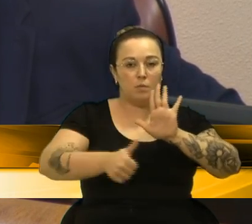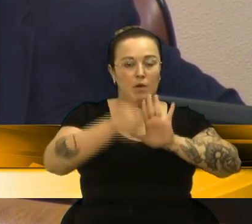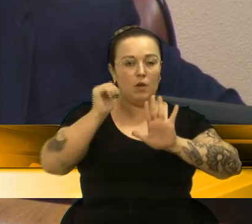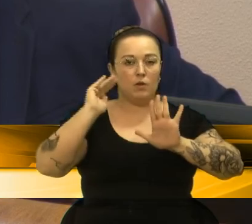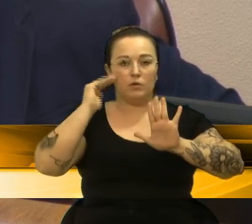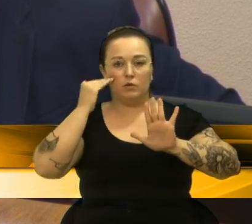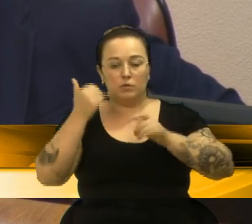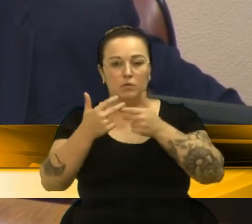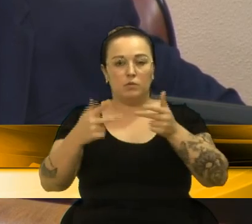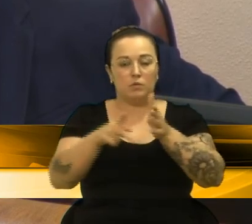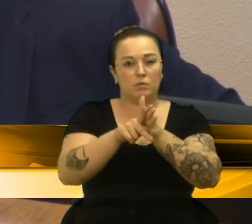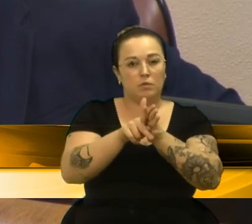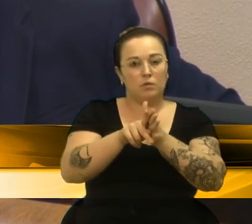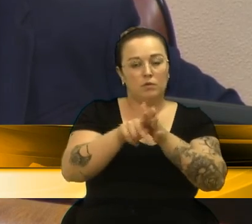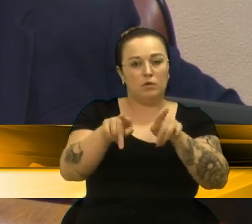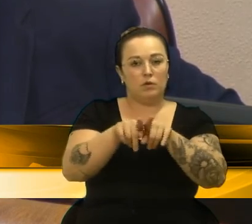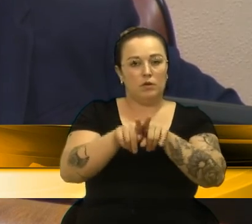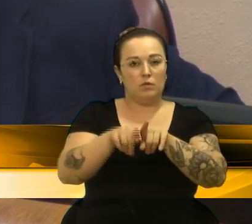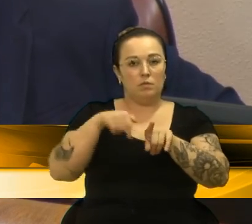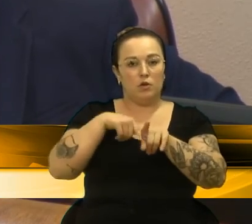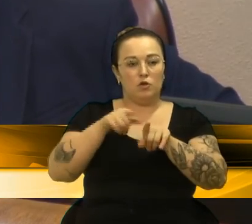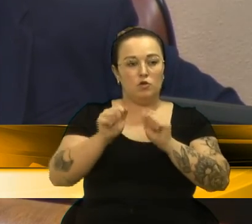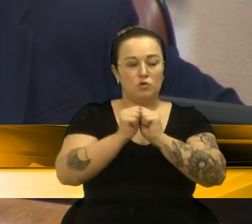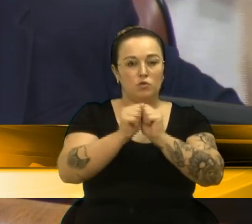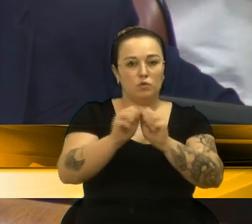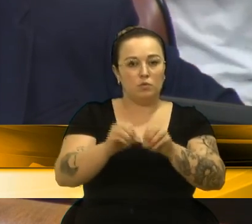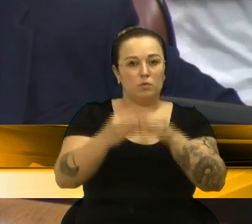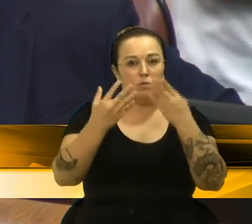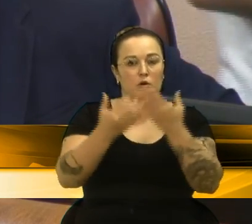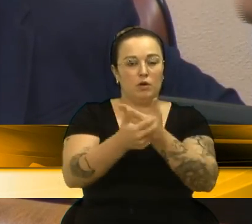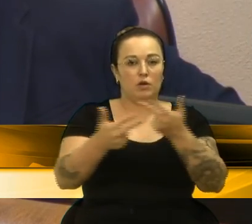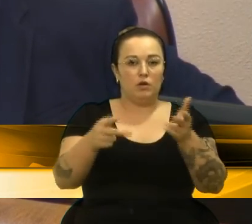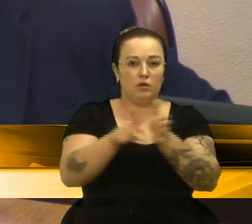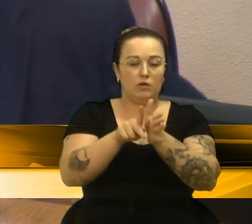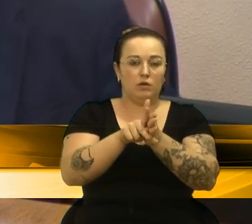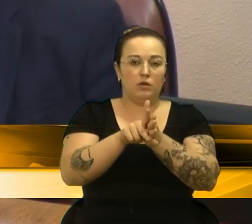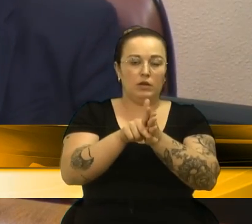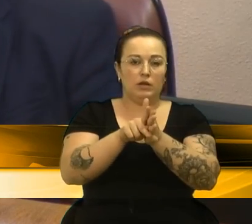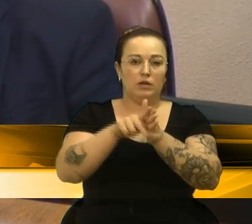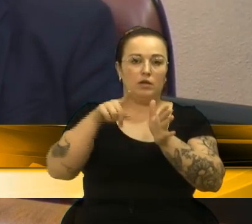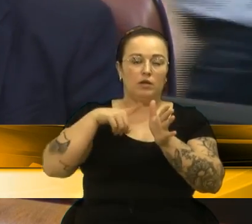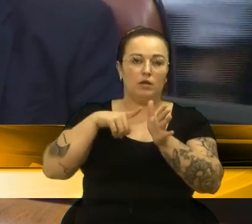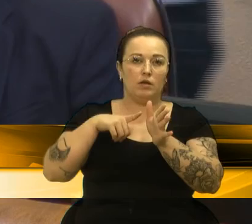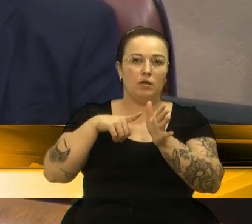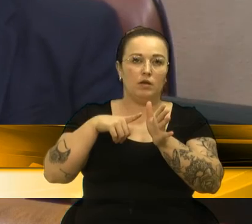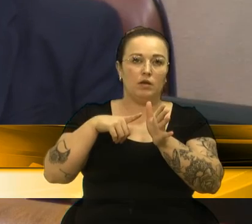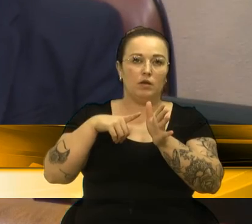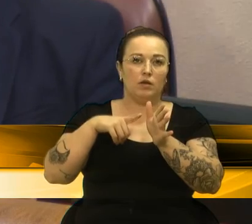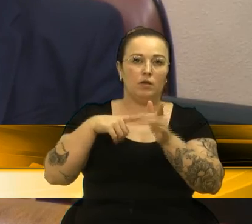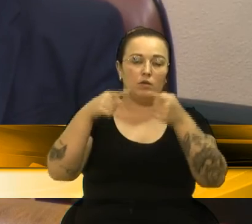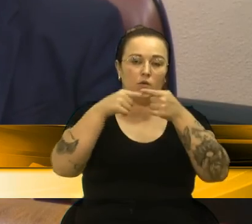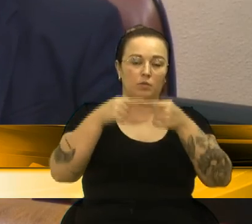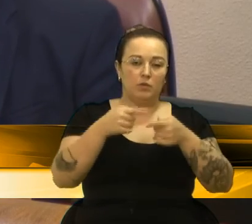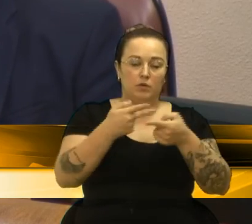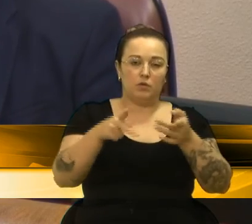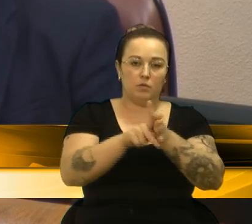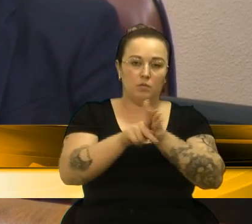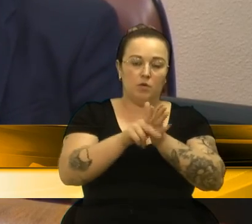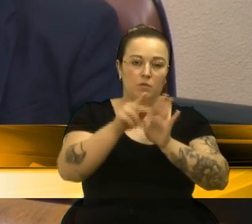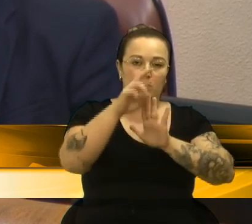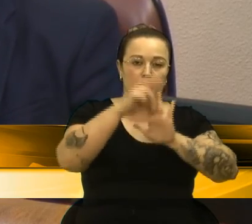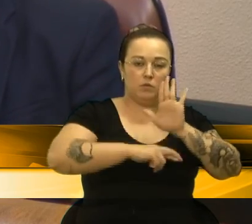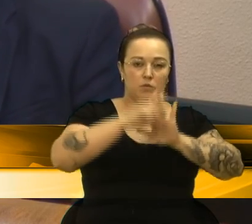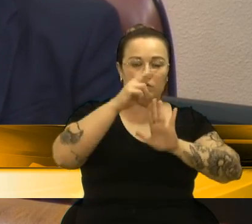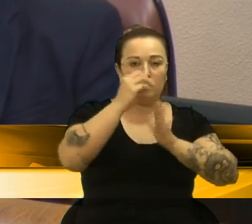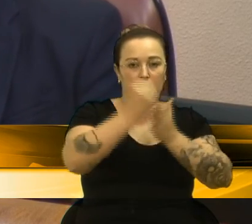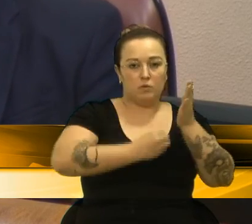muitas vezes a integridade daqueles que comemoram, em detrimento dos que preferem não participar diante das possibilidades de recursos. Segue o denunciante,